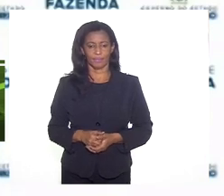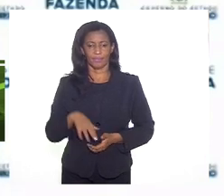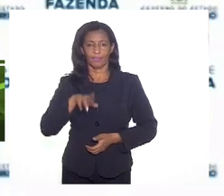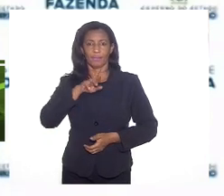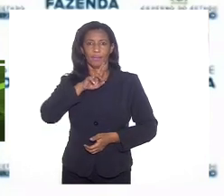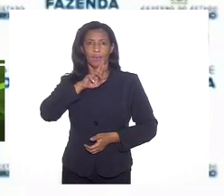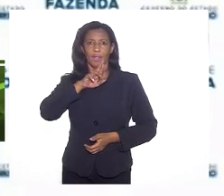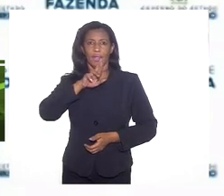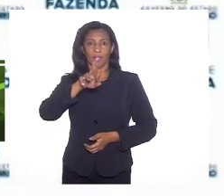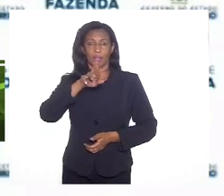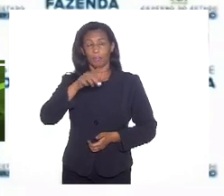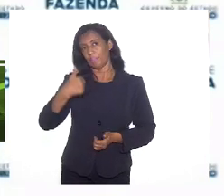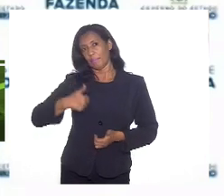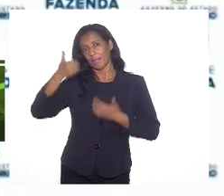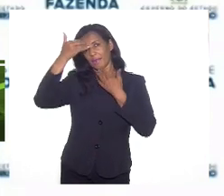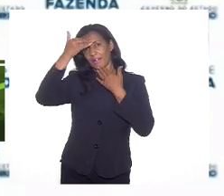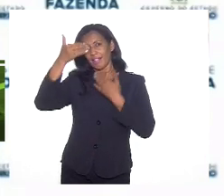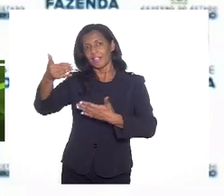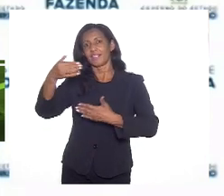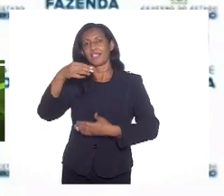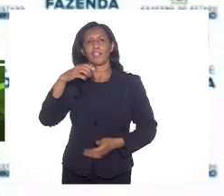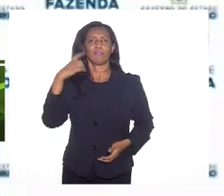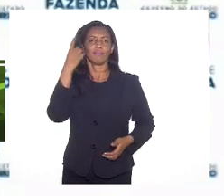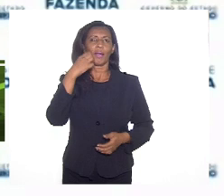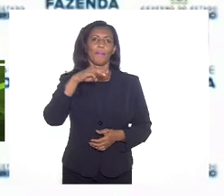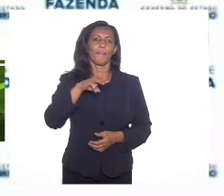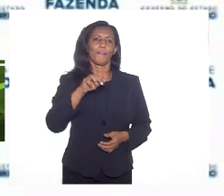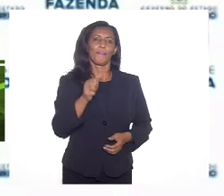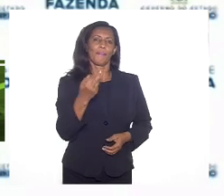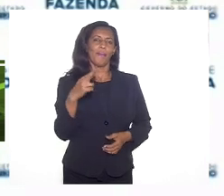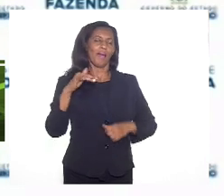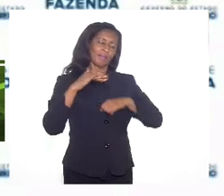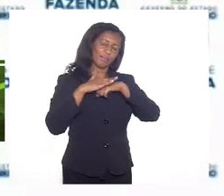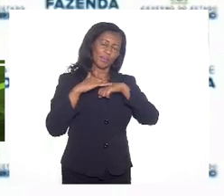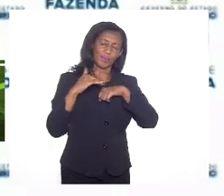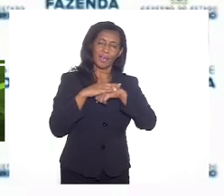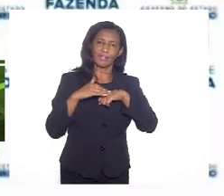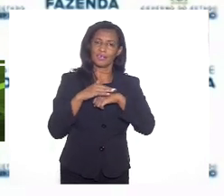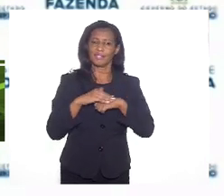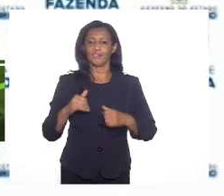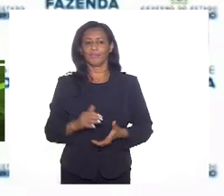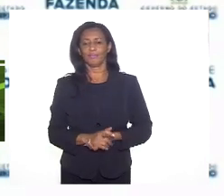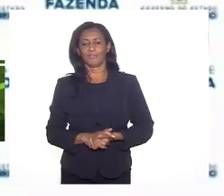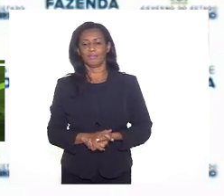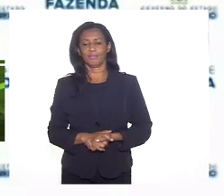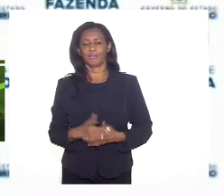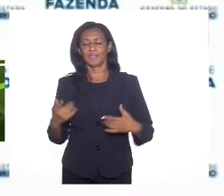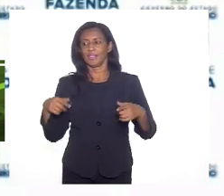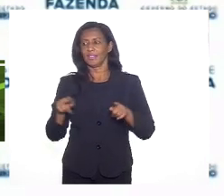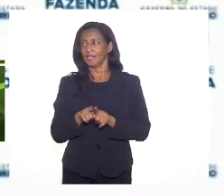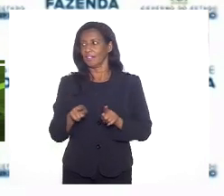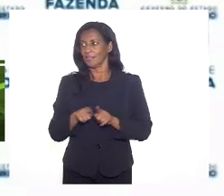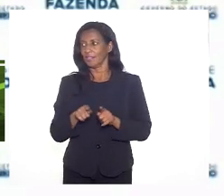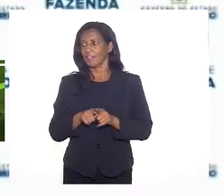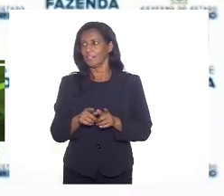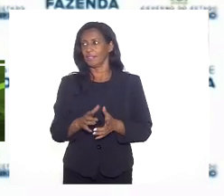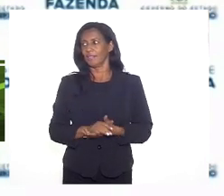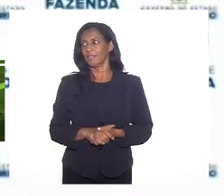Respondendo, primeiro agradecendo a deputada Marta Rocha pelo carinho e também pela